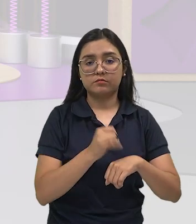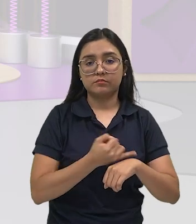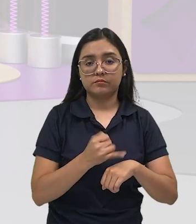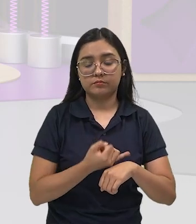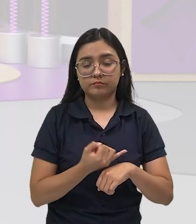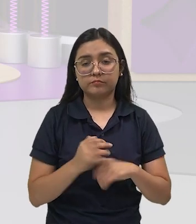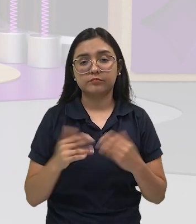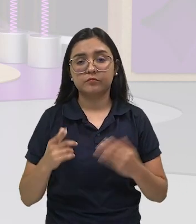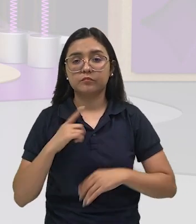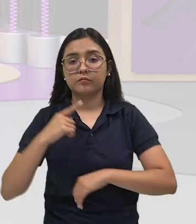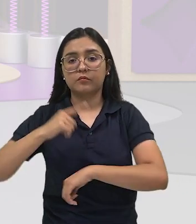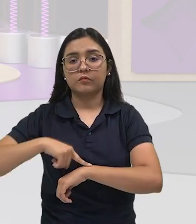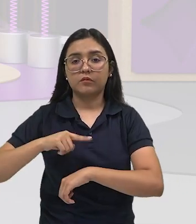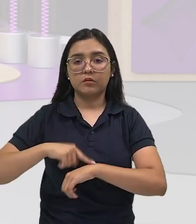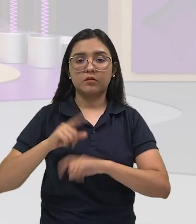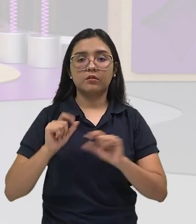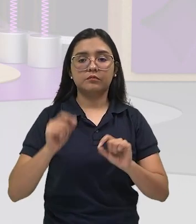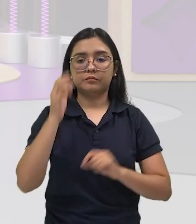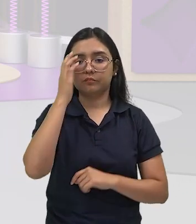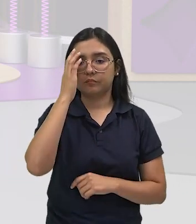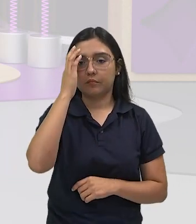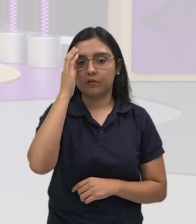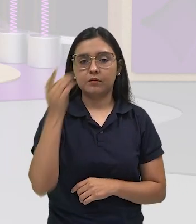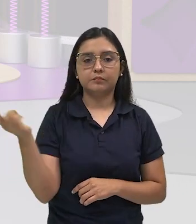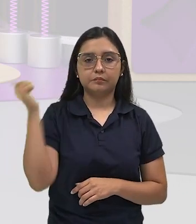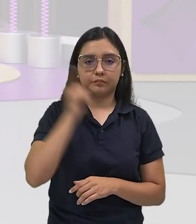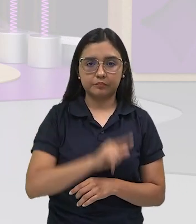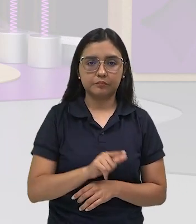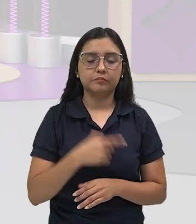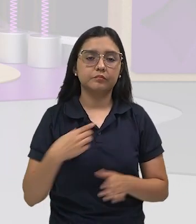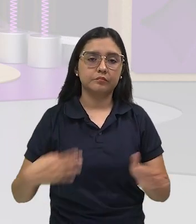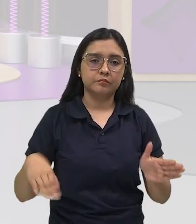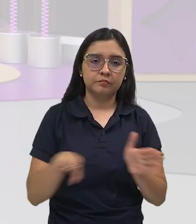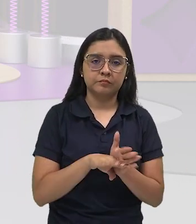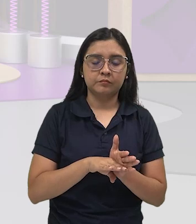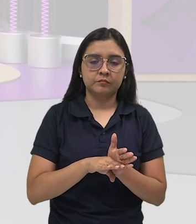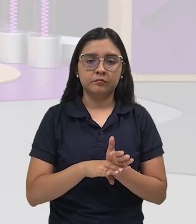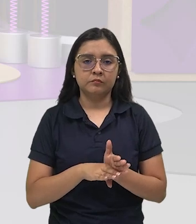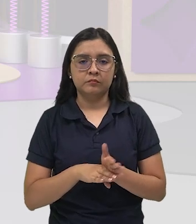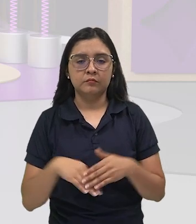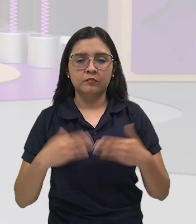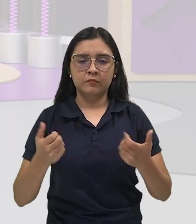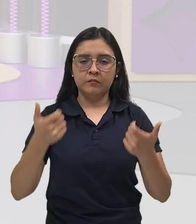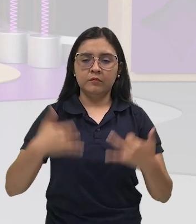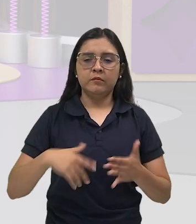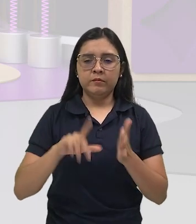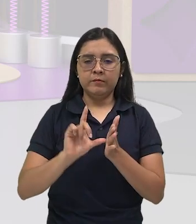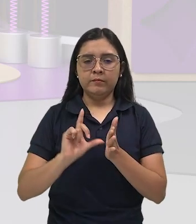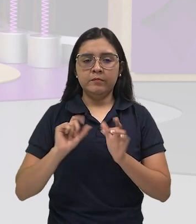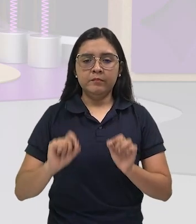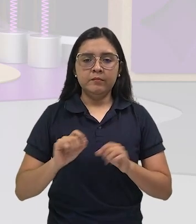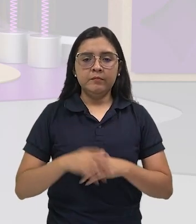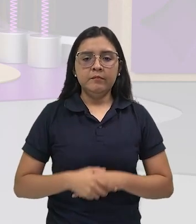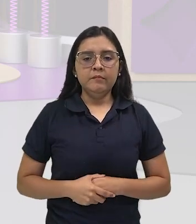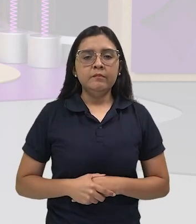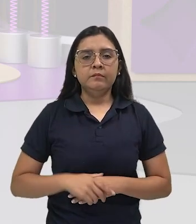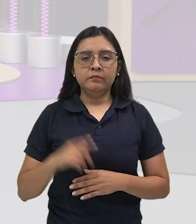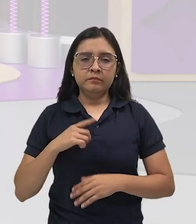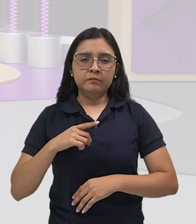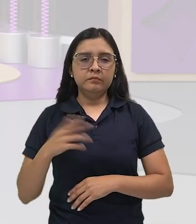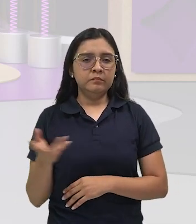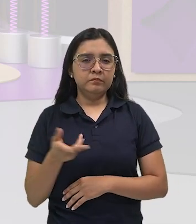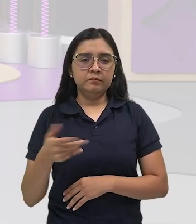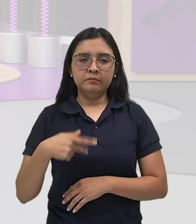um tempo para realizar esse percurso. Eu falei anteriormente que eu estava a